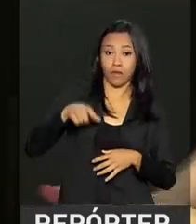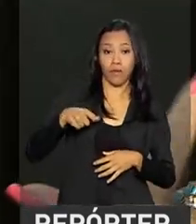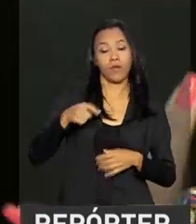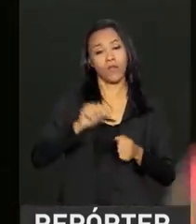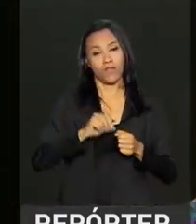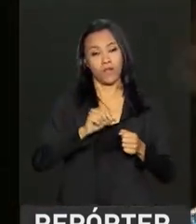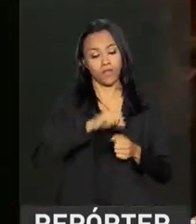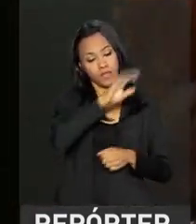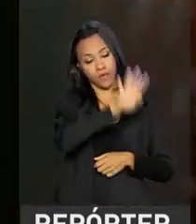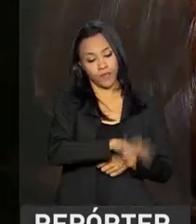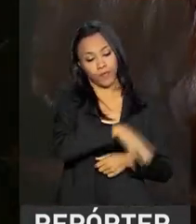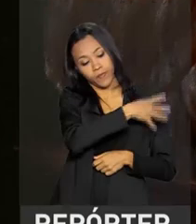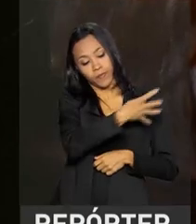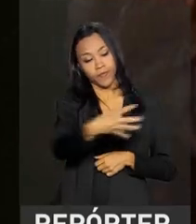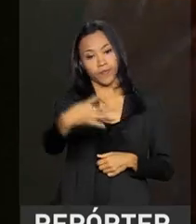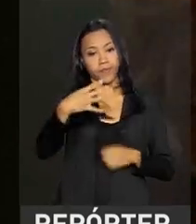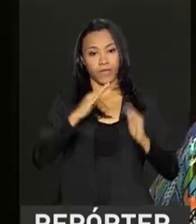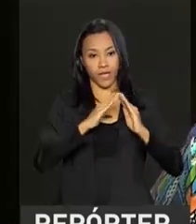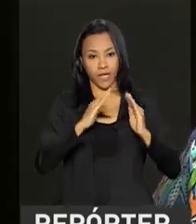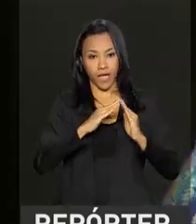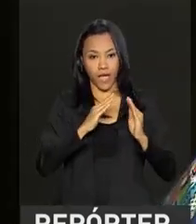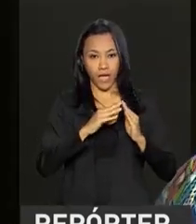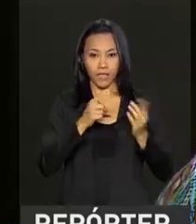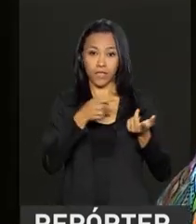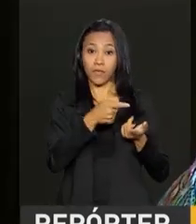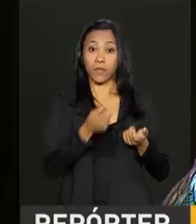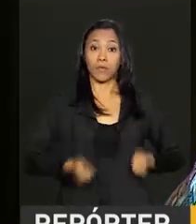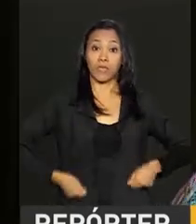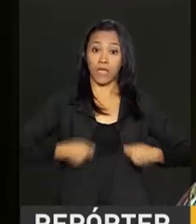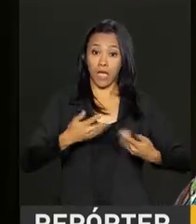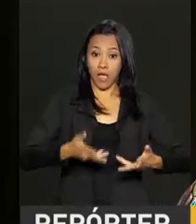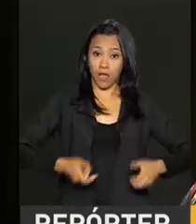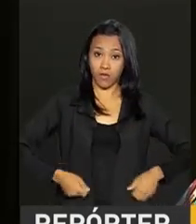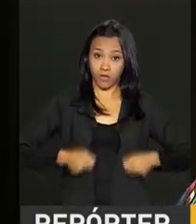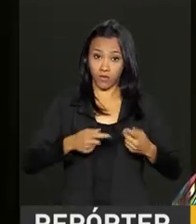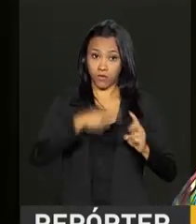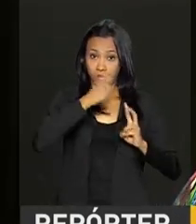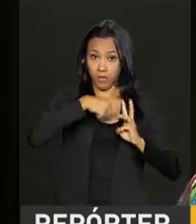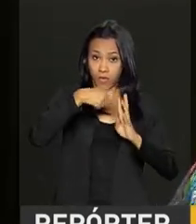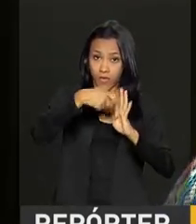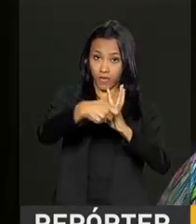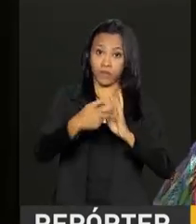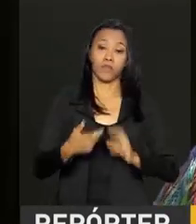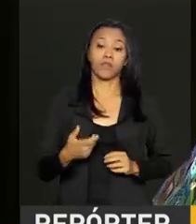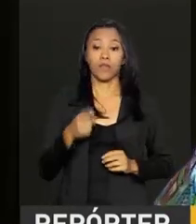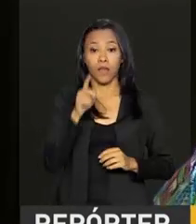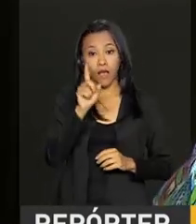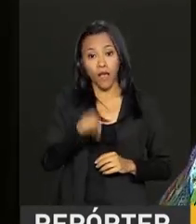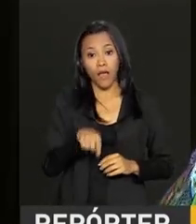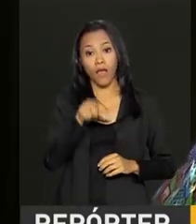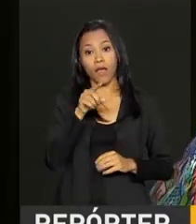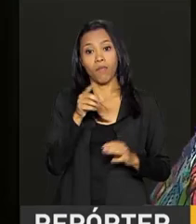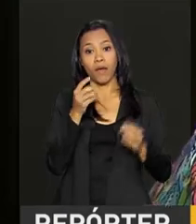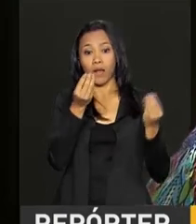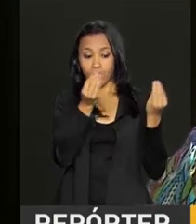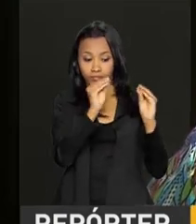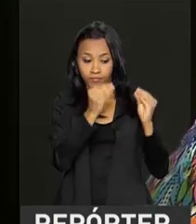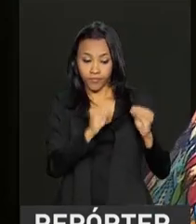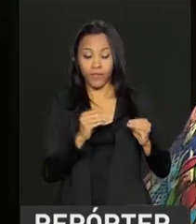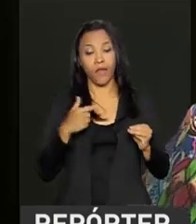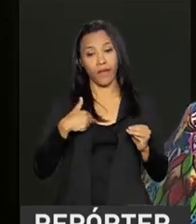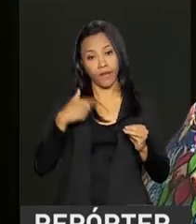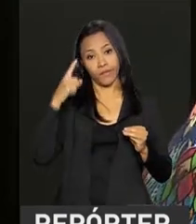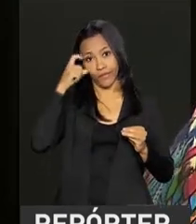planilha com os gastos mensais visualizar dá uma impressão até mesmo de desorganização mesmo é de anotar eu tenho essa